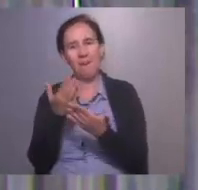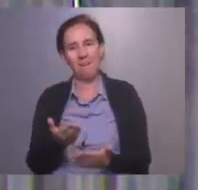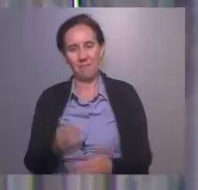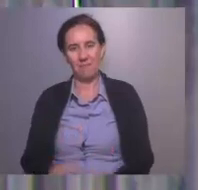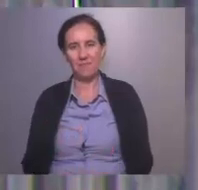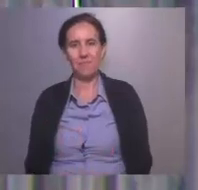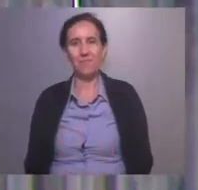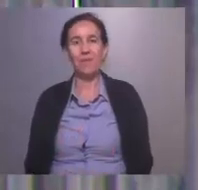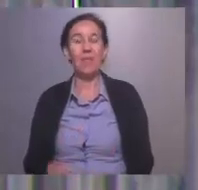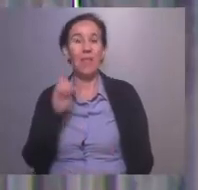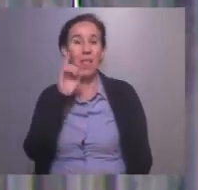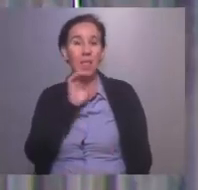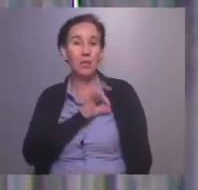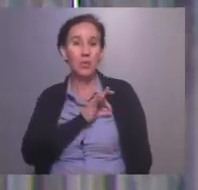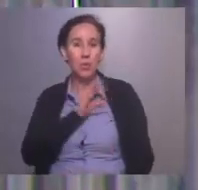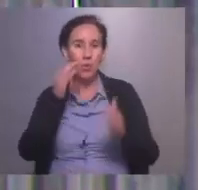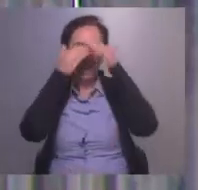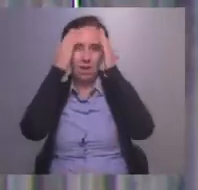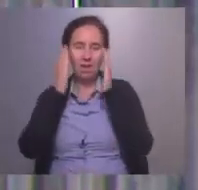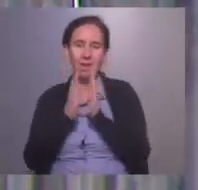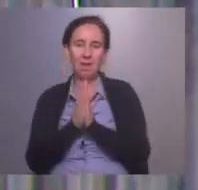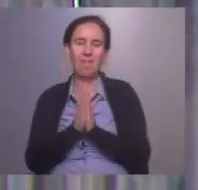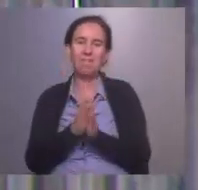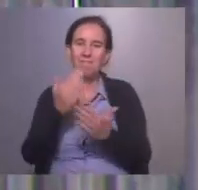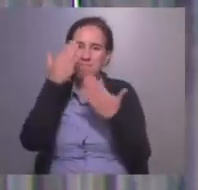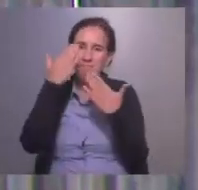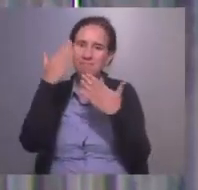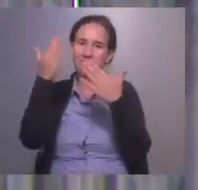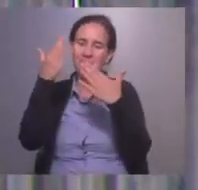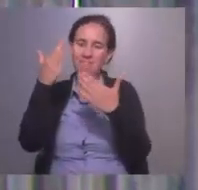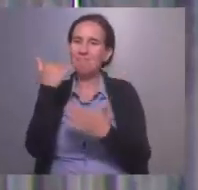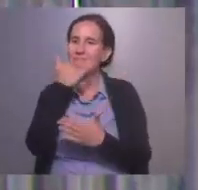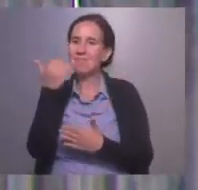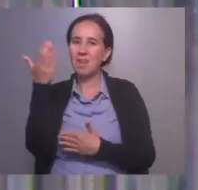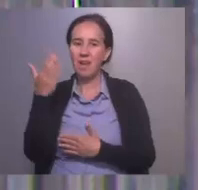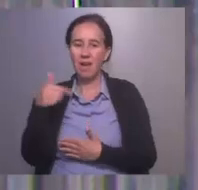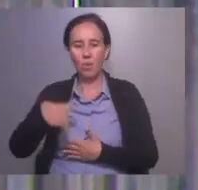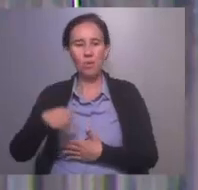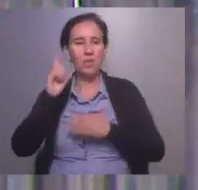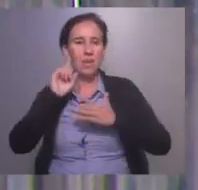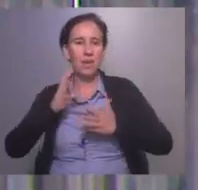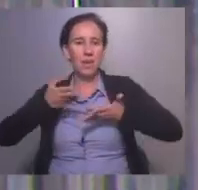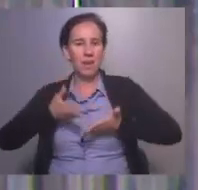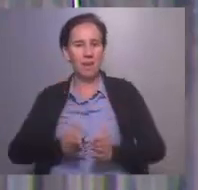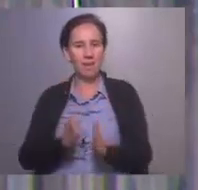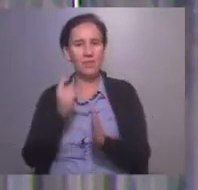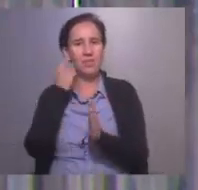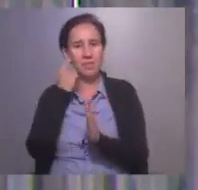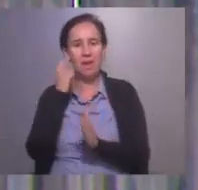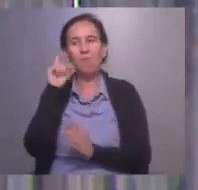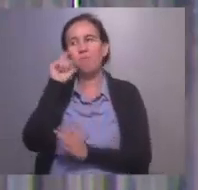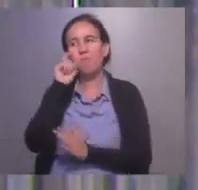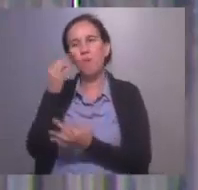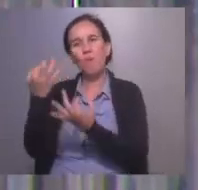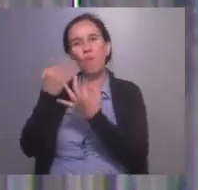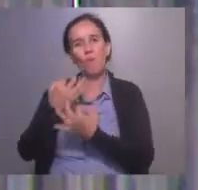Bendita sejais, Senhora, no dia do vosso nascimento. Acolhei-nos e amparai-nos